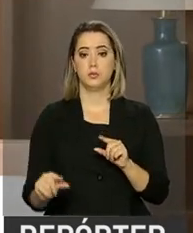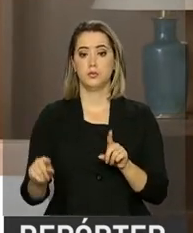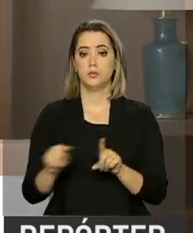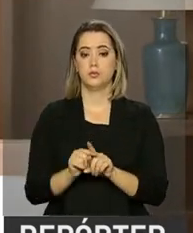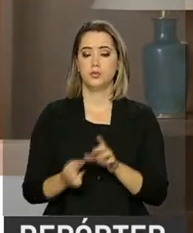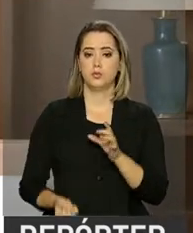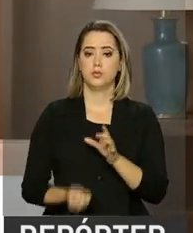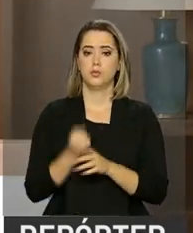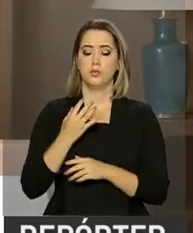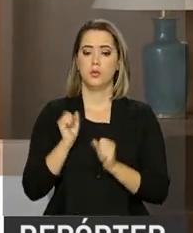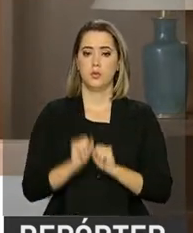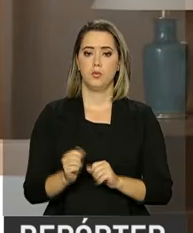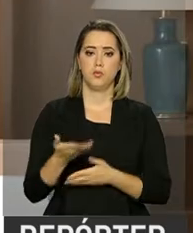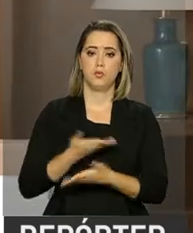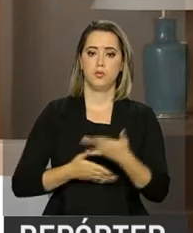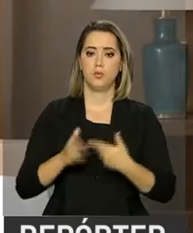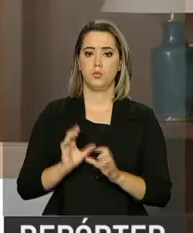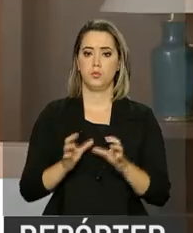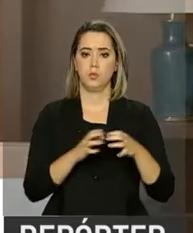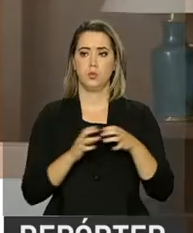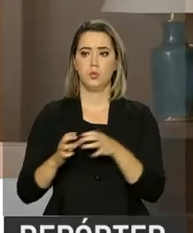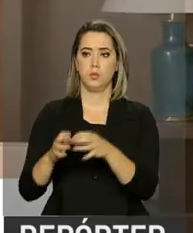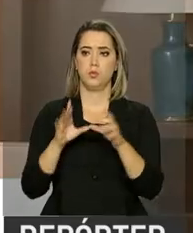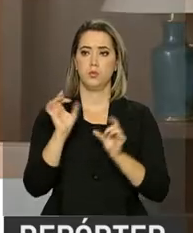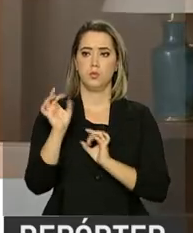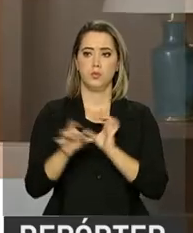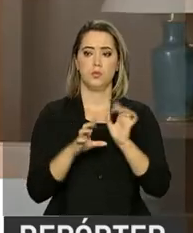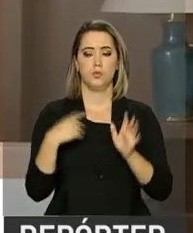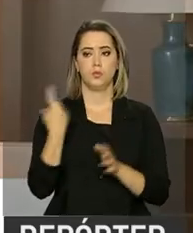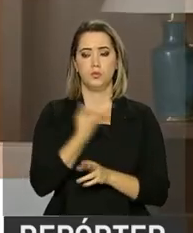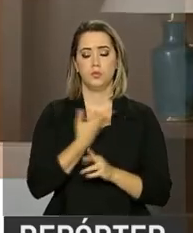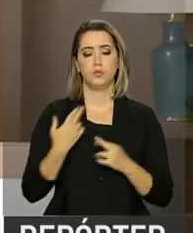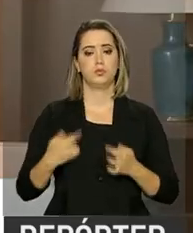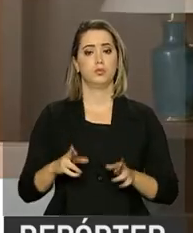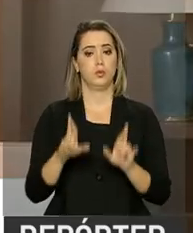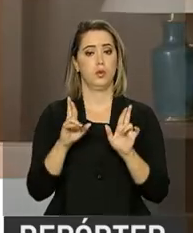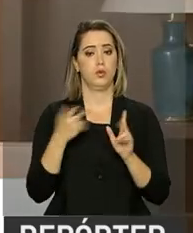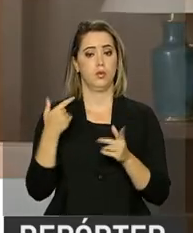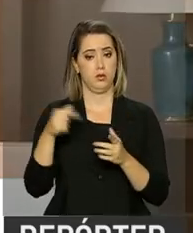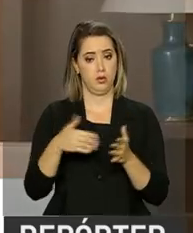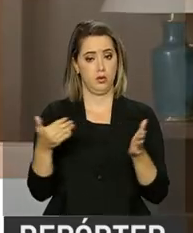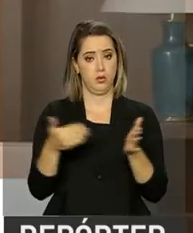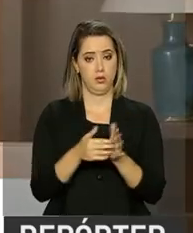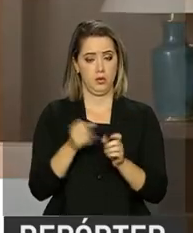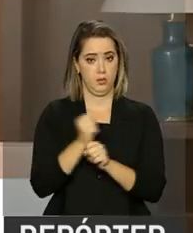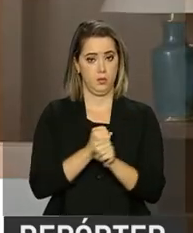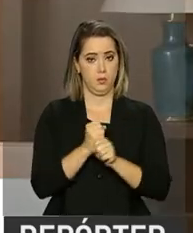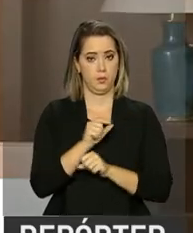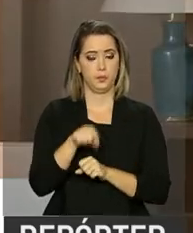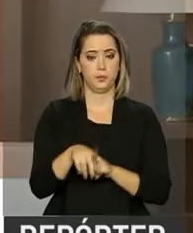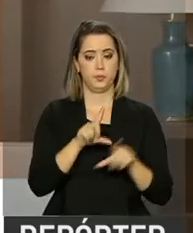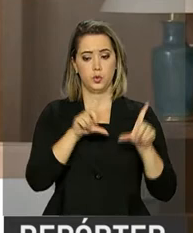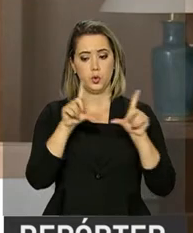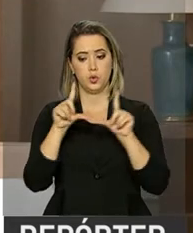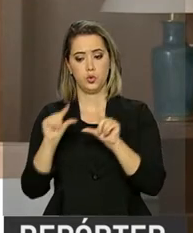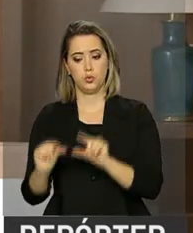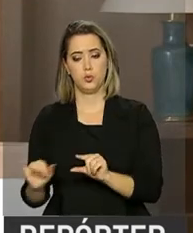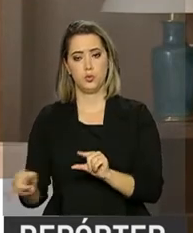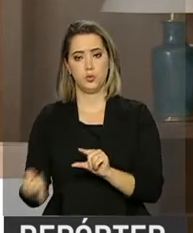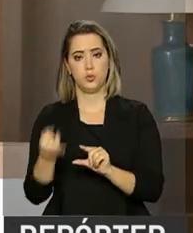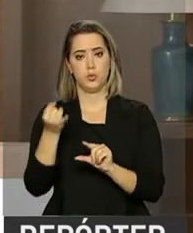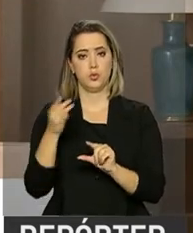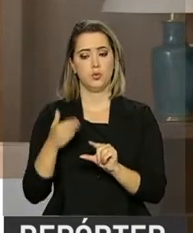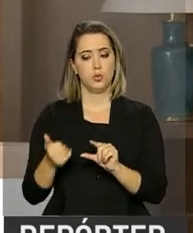favoráveis pelo menos alguns segmentos nossas expectativas daqui para o final do ano é que esse cenário de queda dos juros